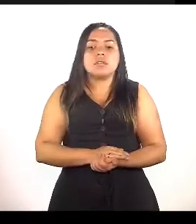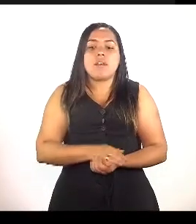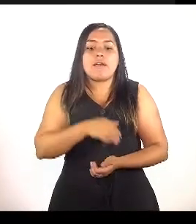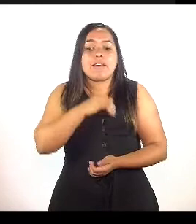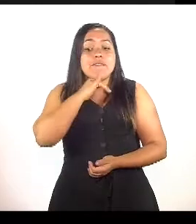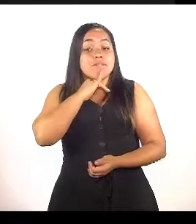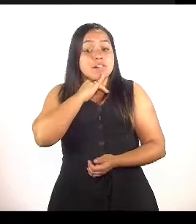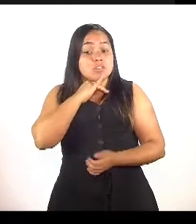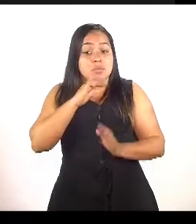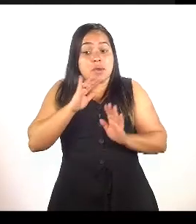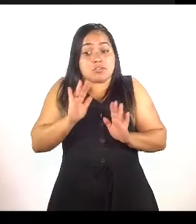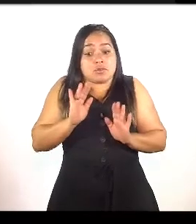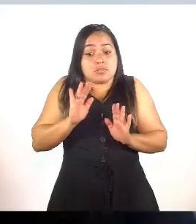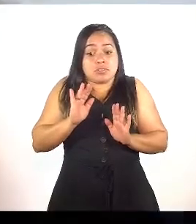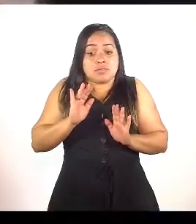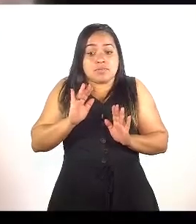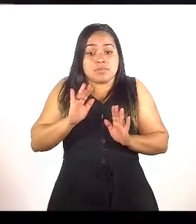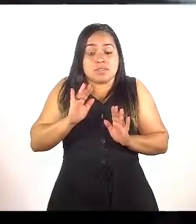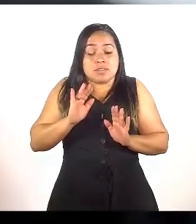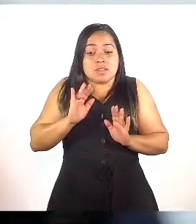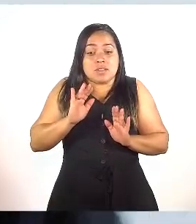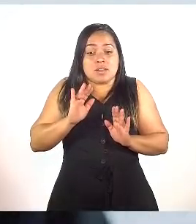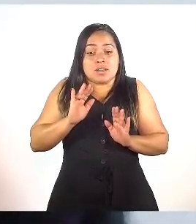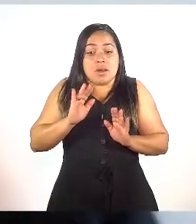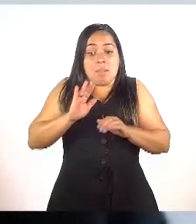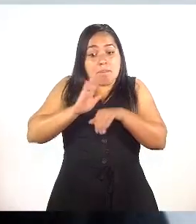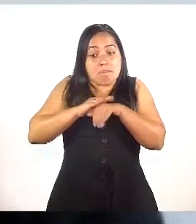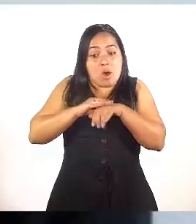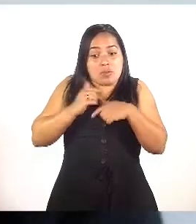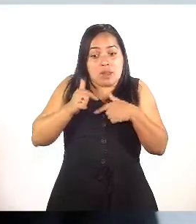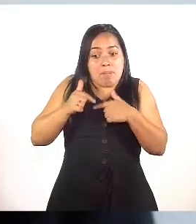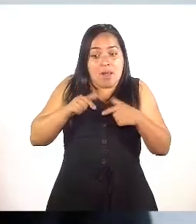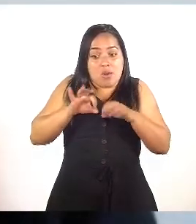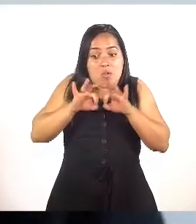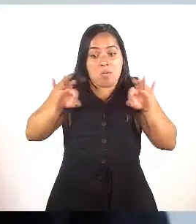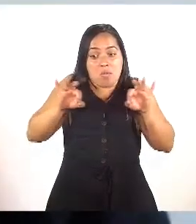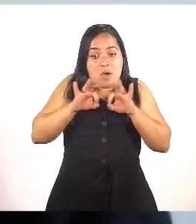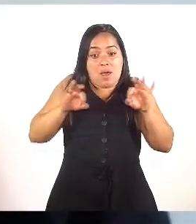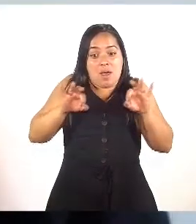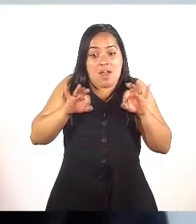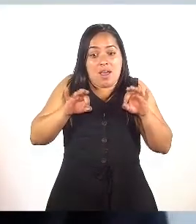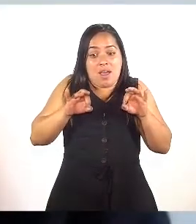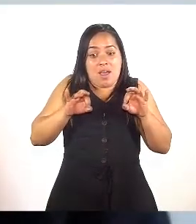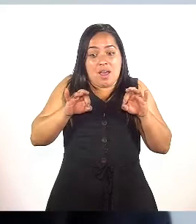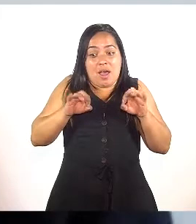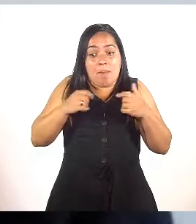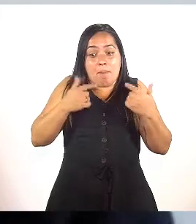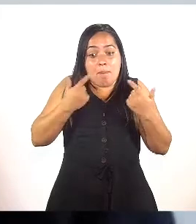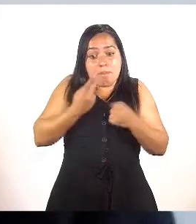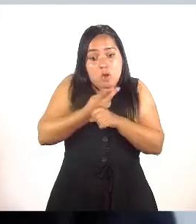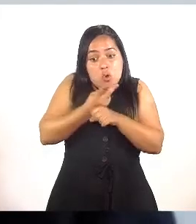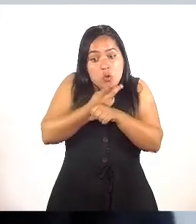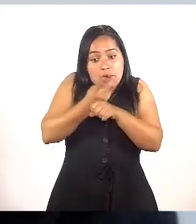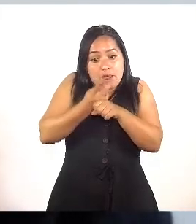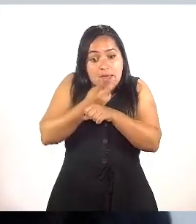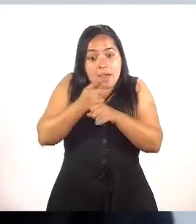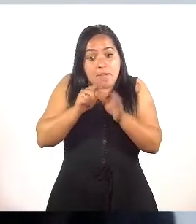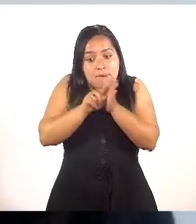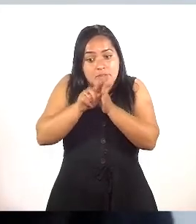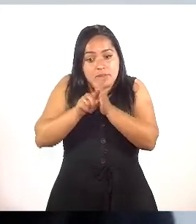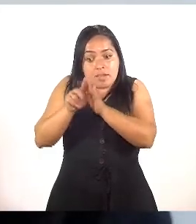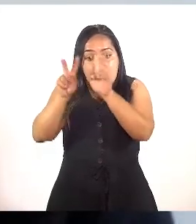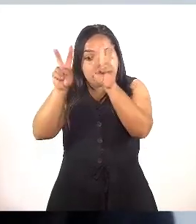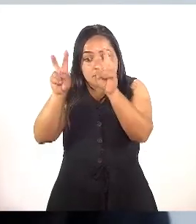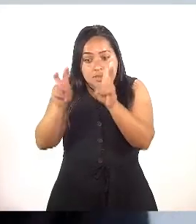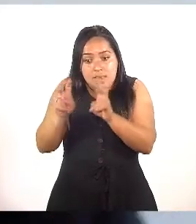Infelizmente, né, obviamente, assim, eu trabalho com o tema de saneamento, mas, mediante ter passado a sabatina, procurei pesquisar e me atualizar sobre alguns temas que a gente